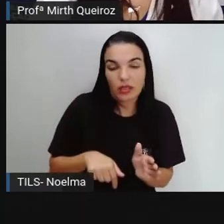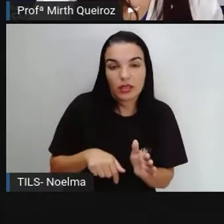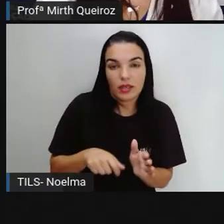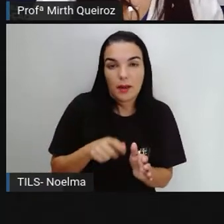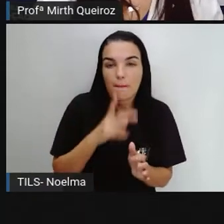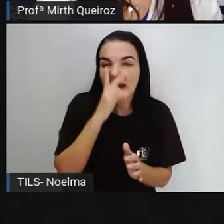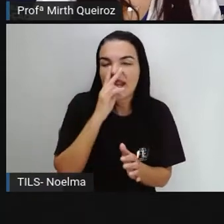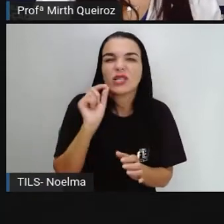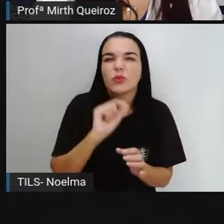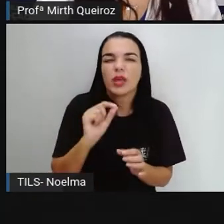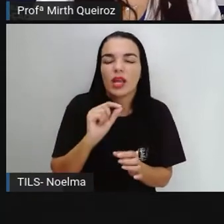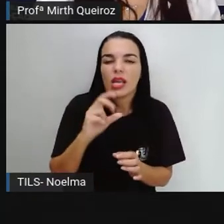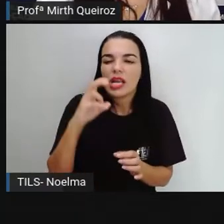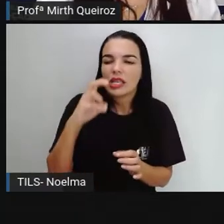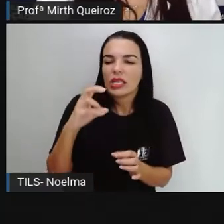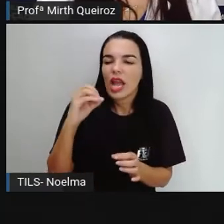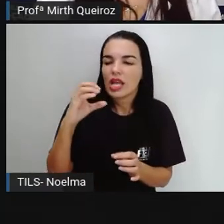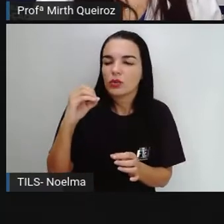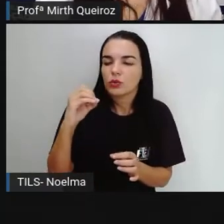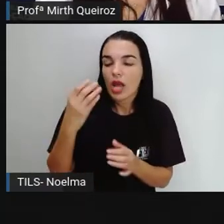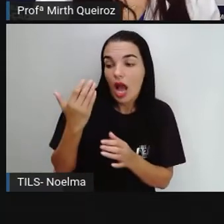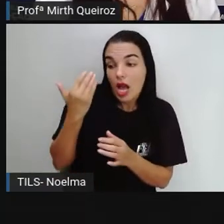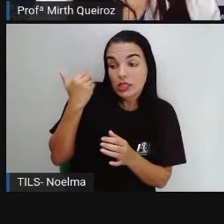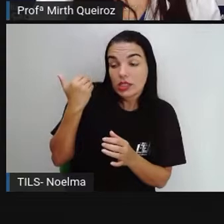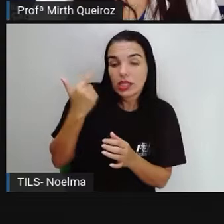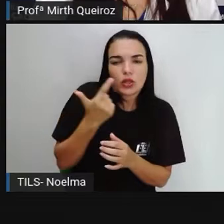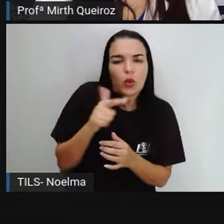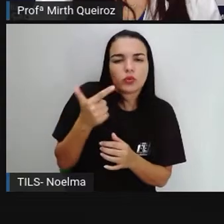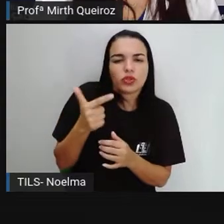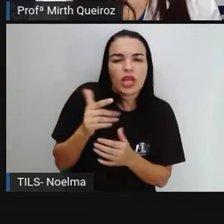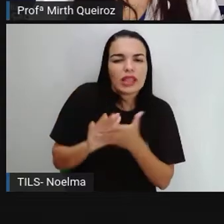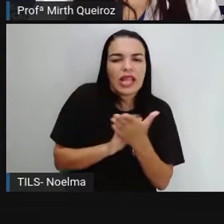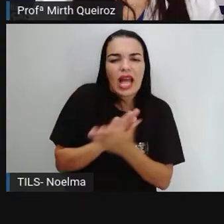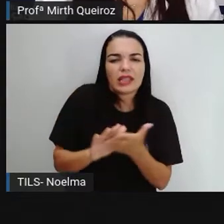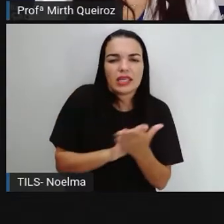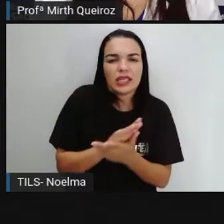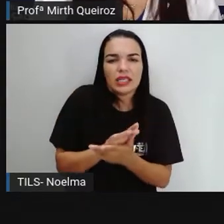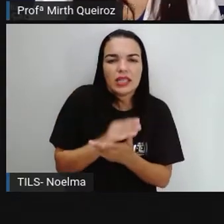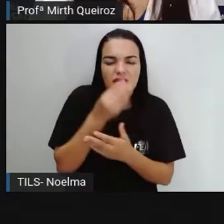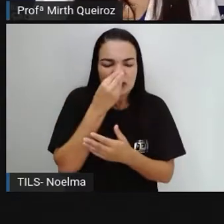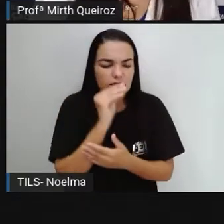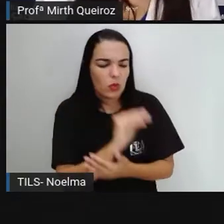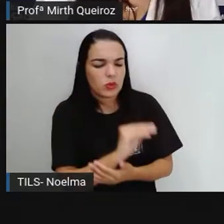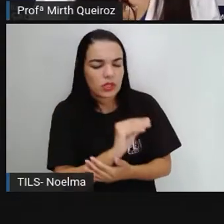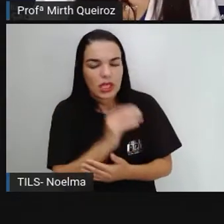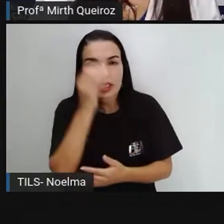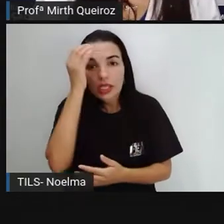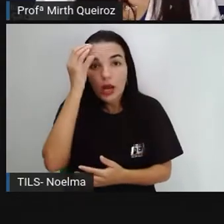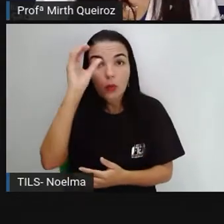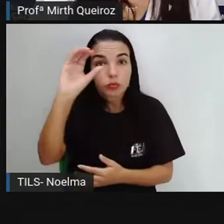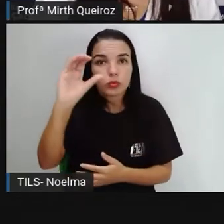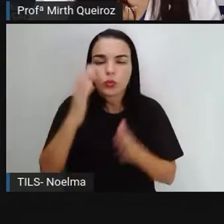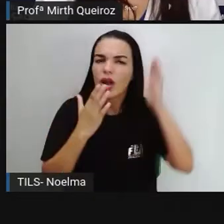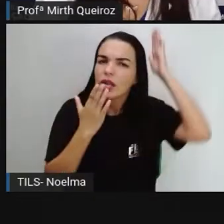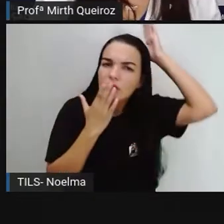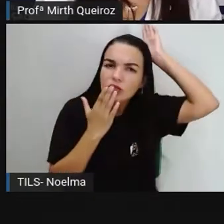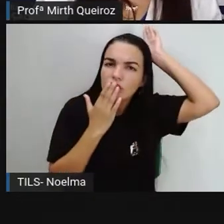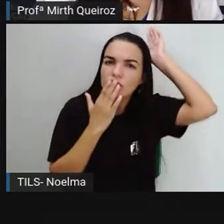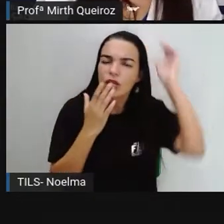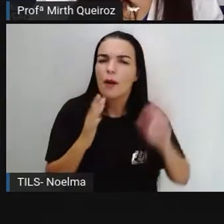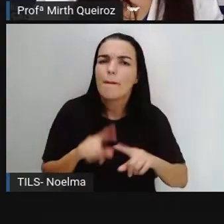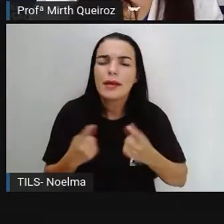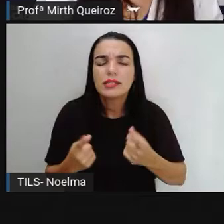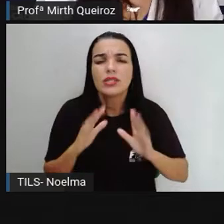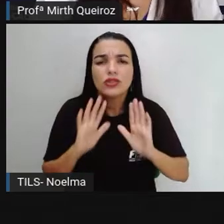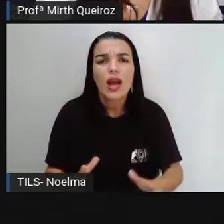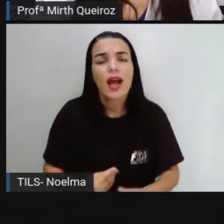ninguém aqui, desconsiderando totalmente a cultura desses povos indígenas que já habitavam já o Brasil, né, já moravam